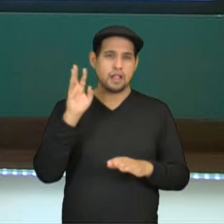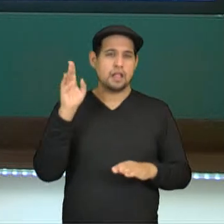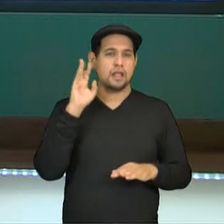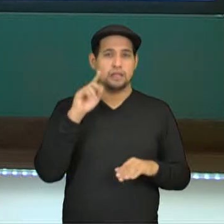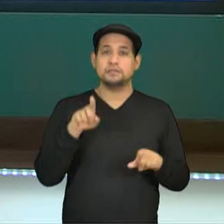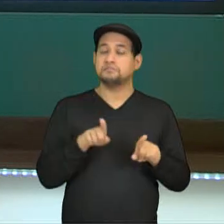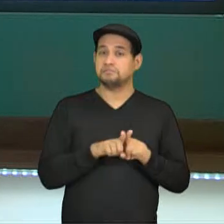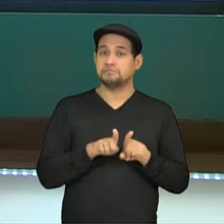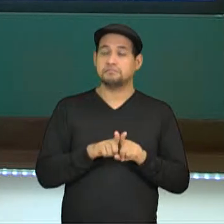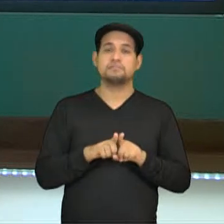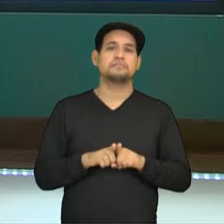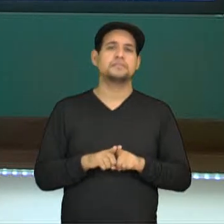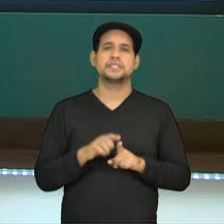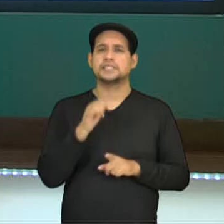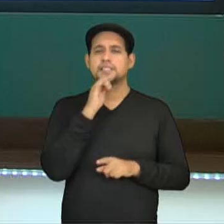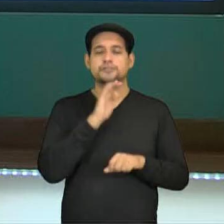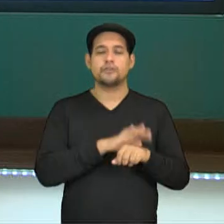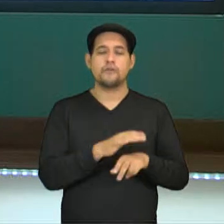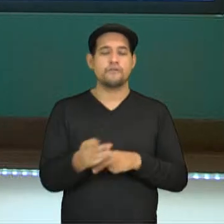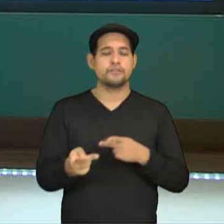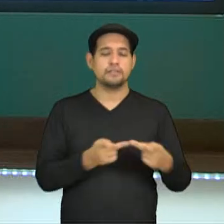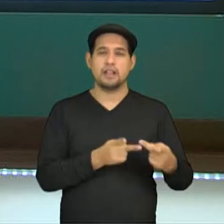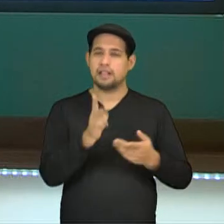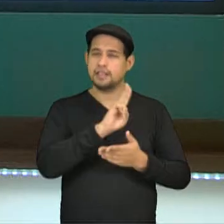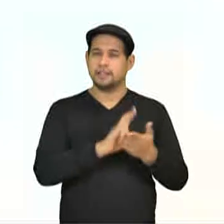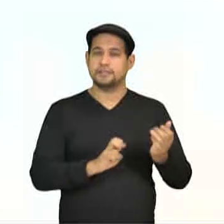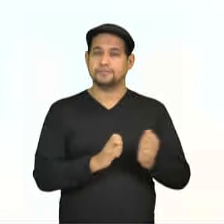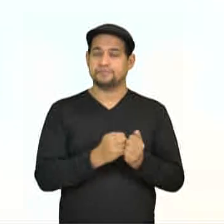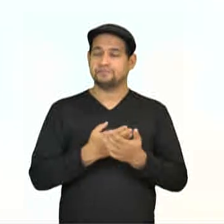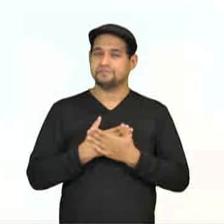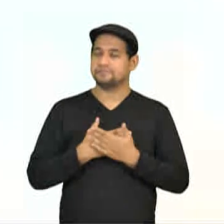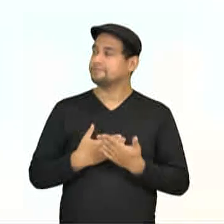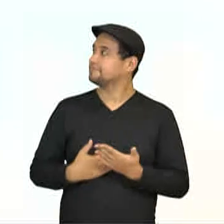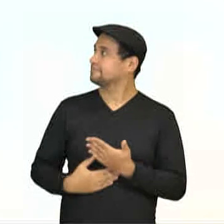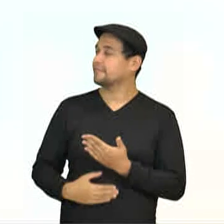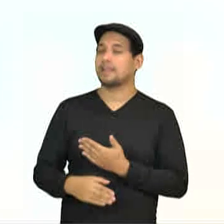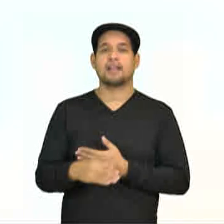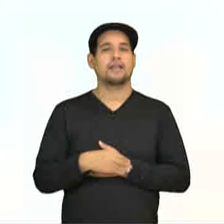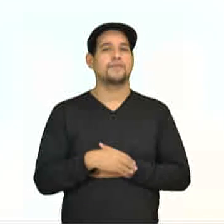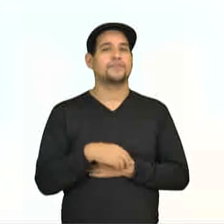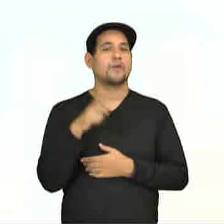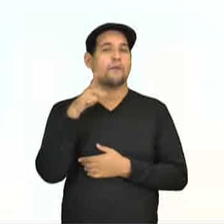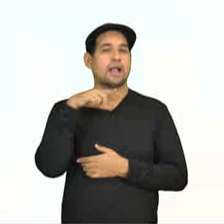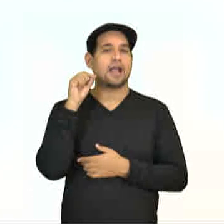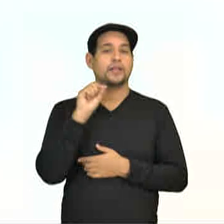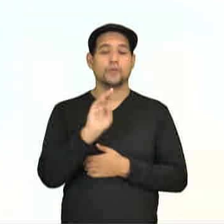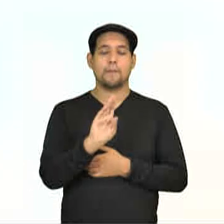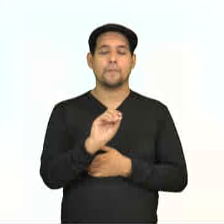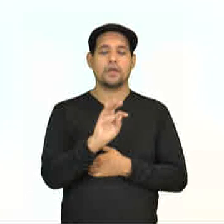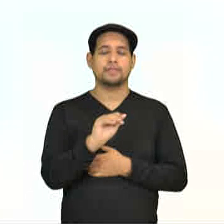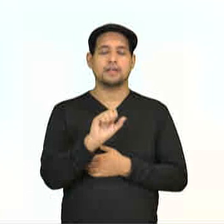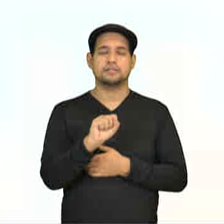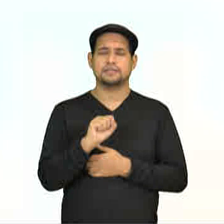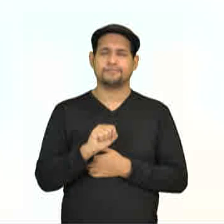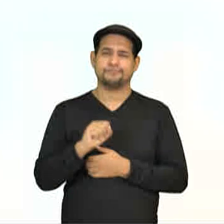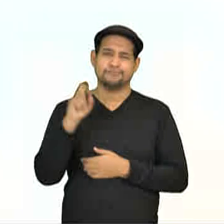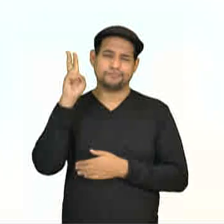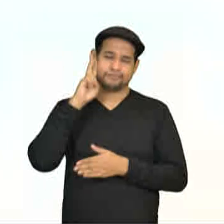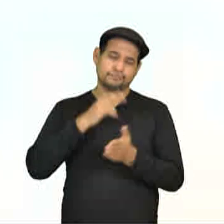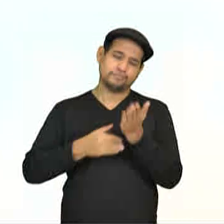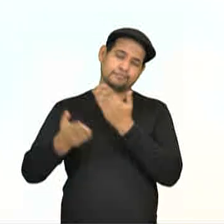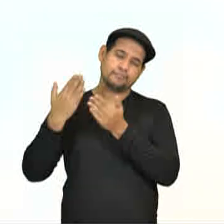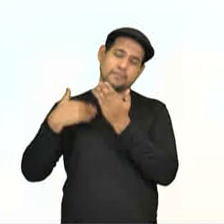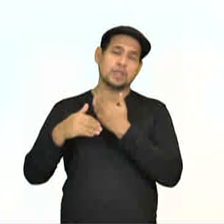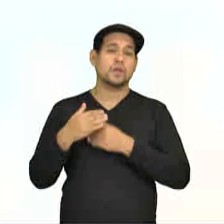contos, obviamente. Convido vocês para fazer a leitura aqui comigo. O Gato de Botas. Era uma vez um velho